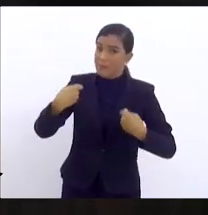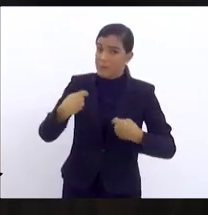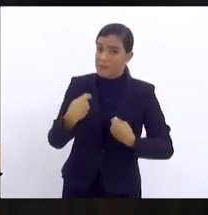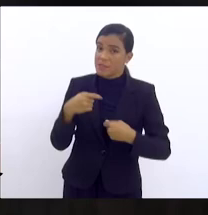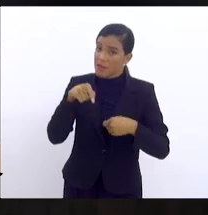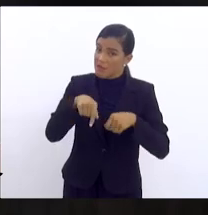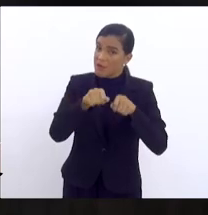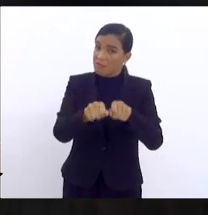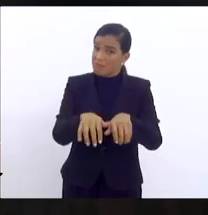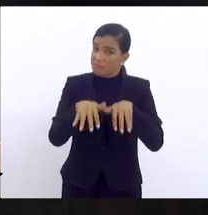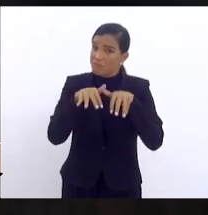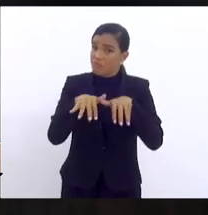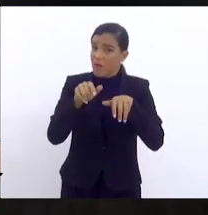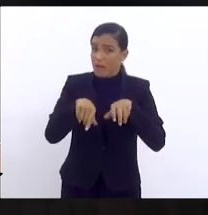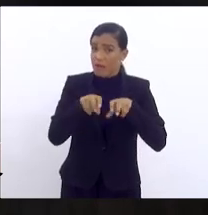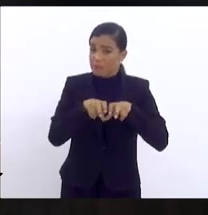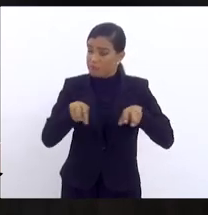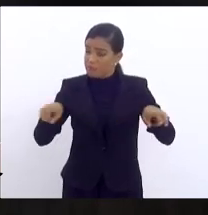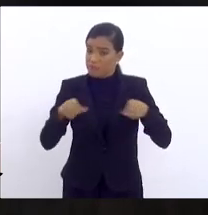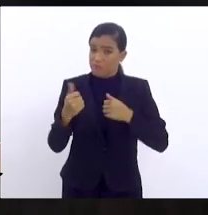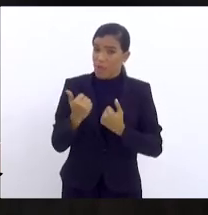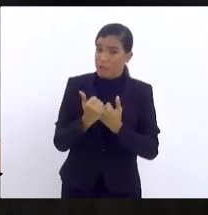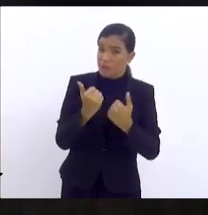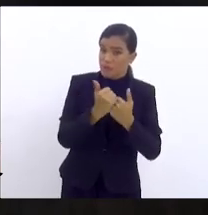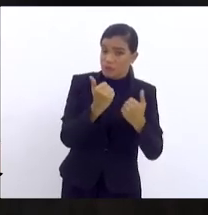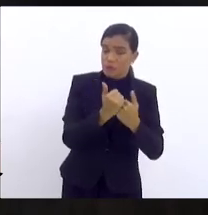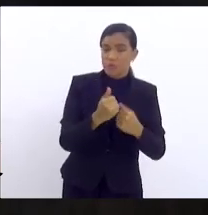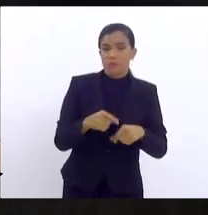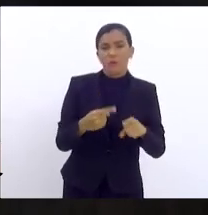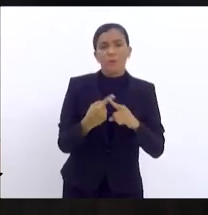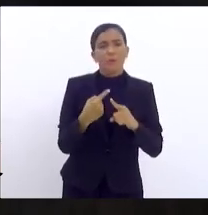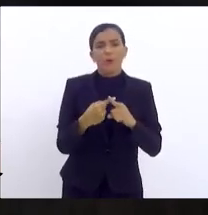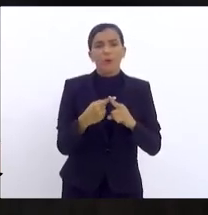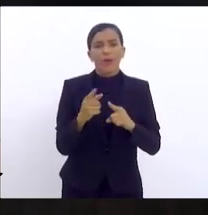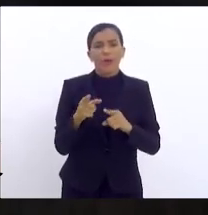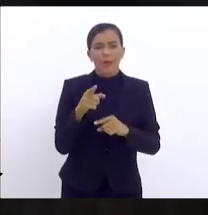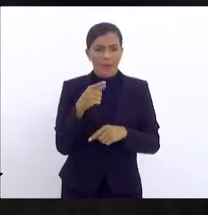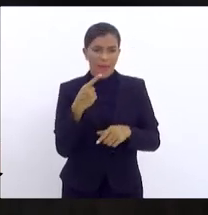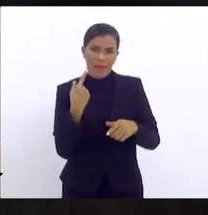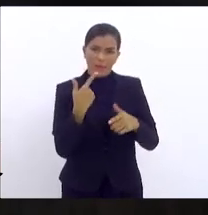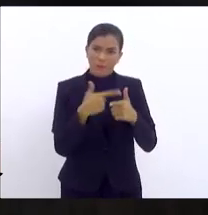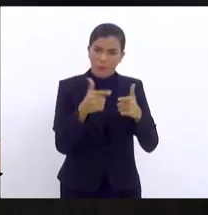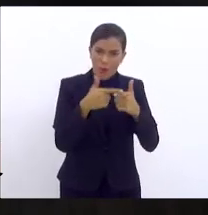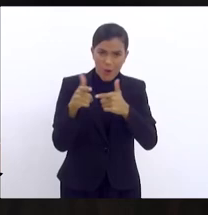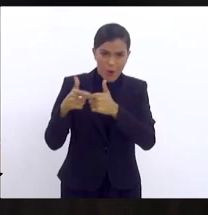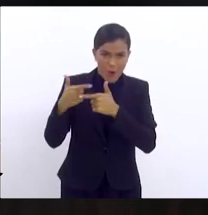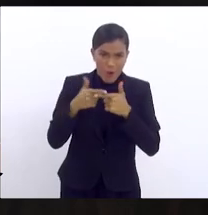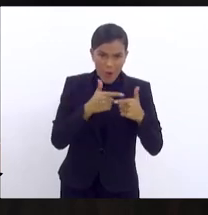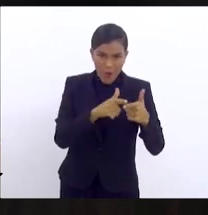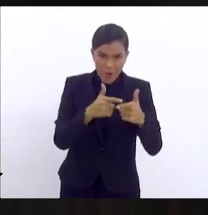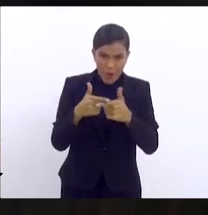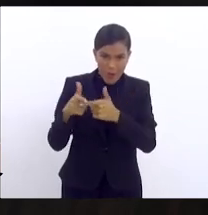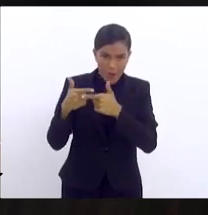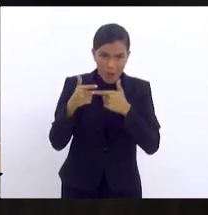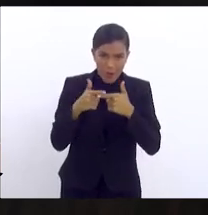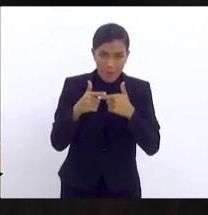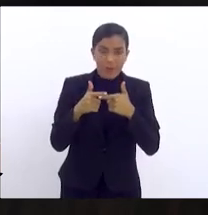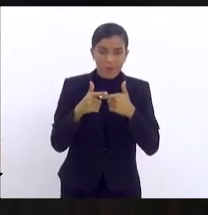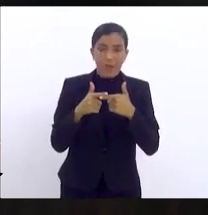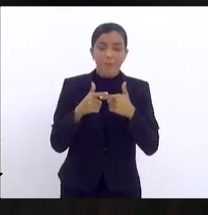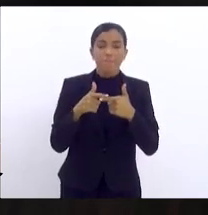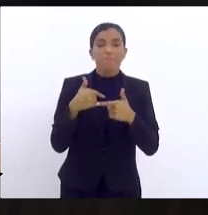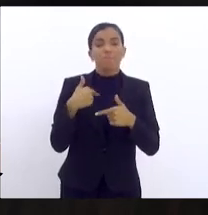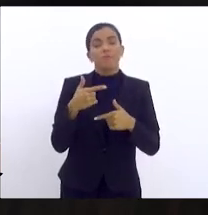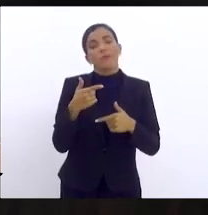junto conosco aqui nos ajudando até porque uma boa parte das questões que vem acontecendo que antigamente Presidente quando